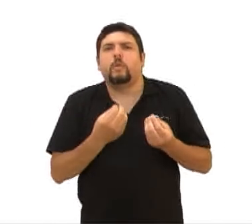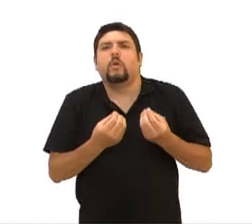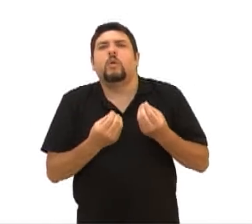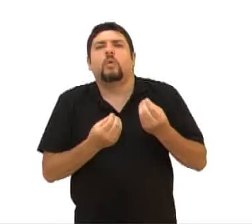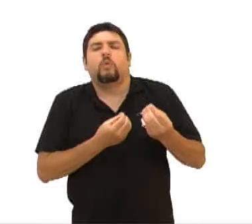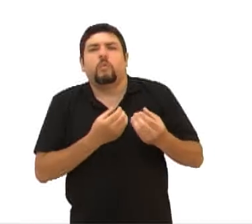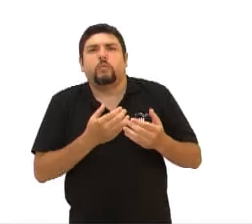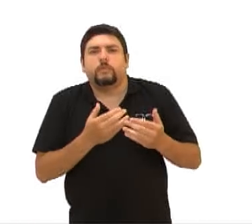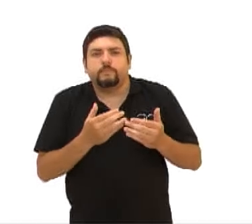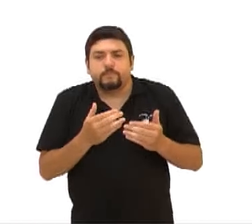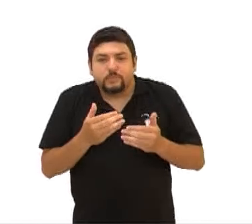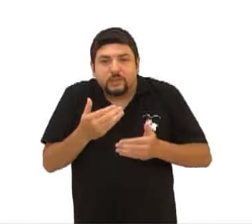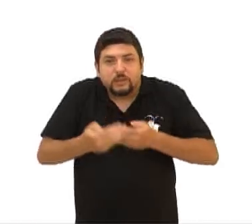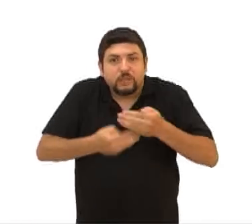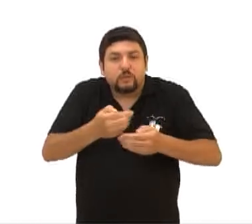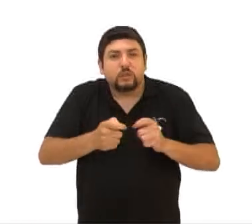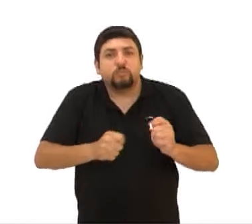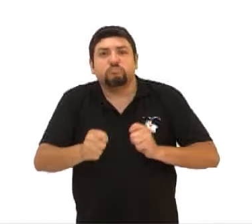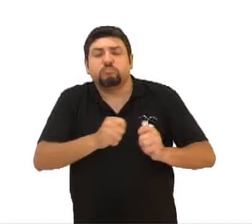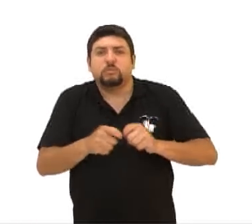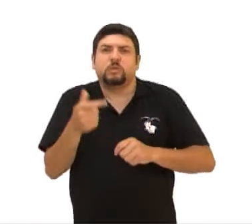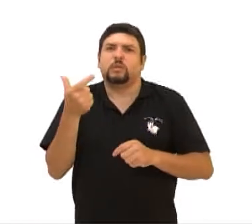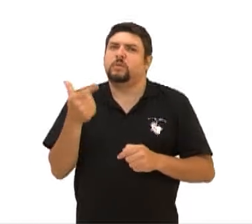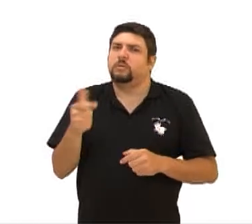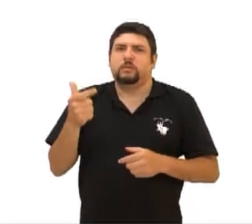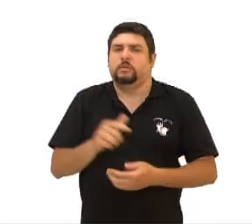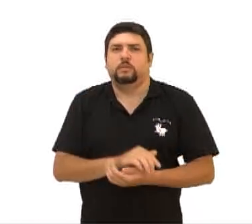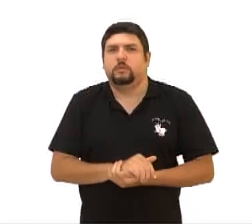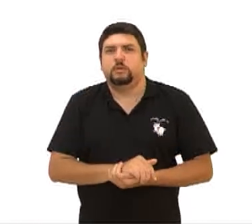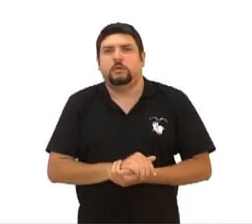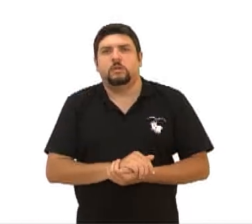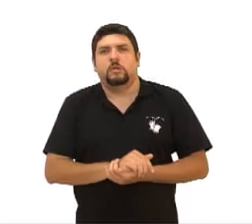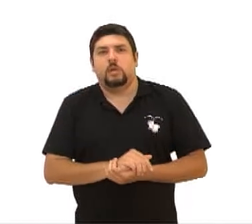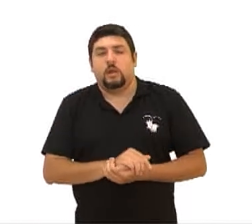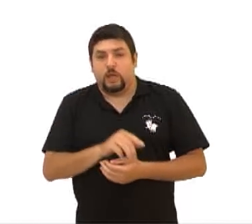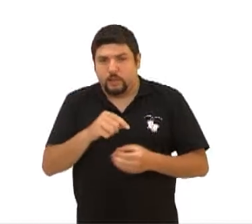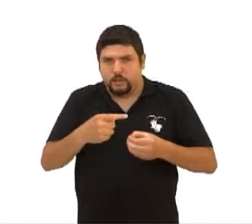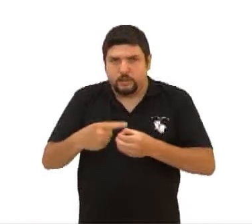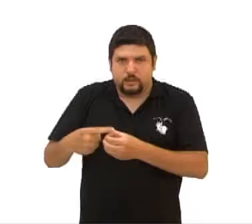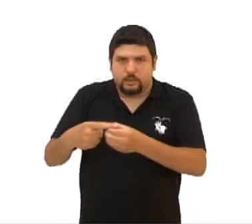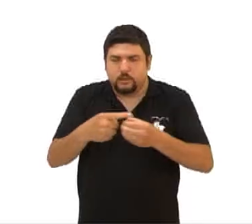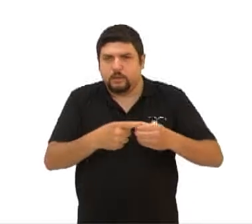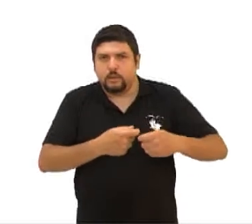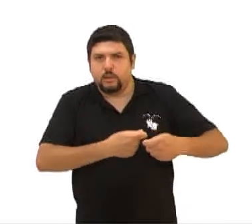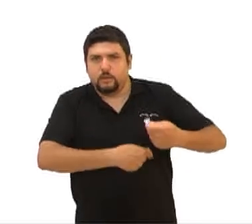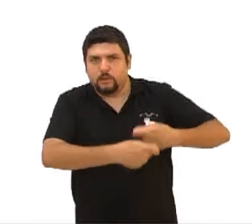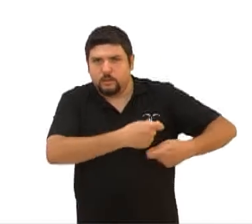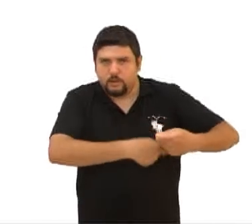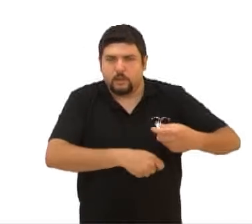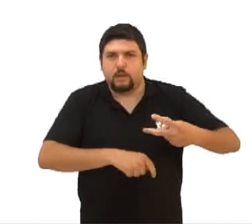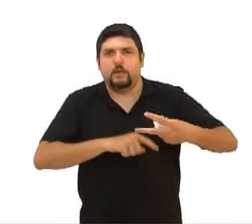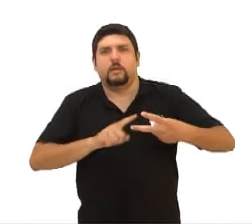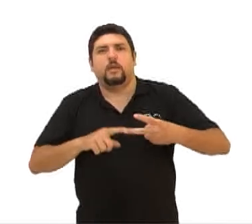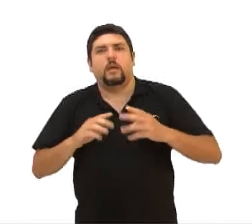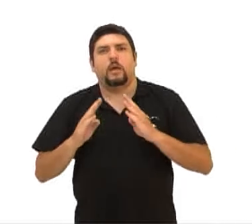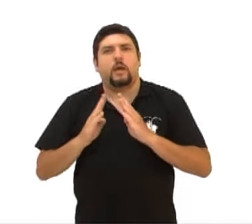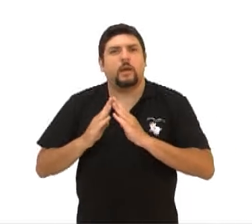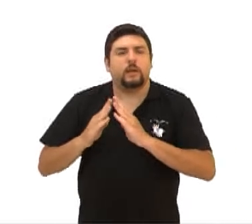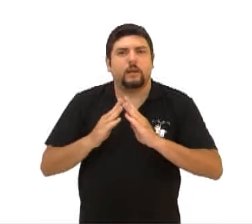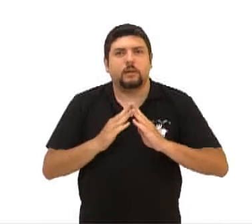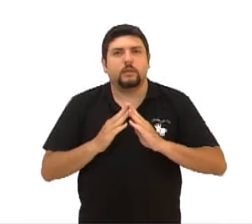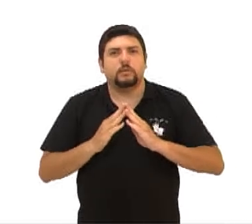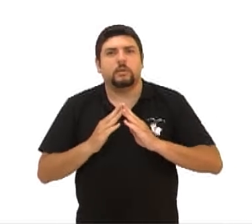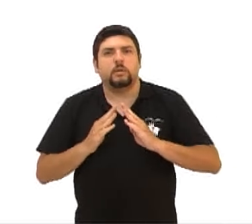Os investimentos nessas cidades, nas infraestruturas comerciais, industriais, habitação, elas não acompanham